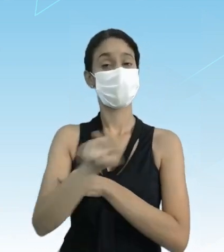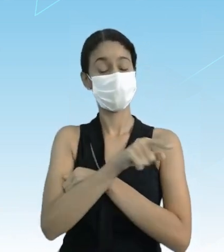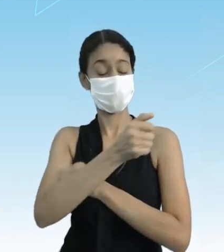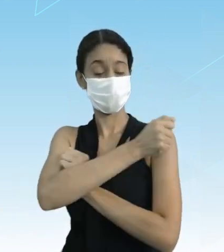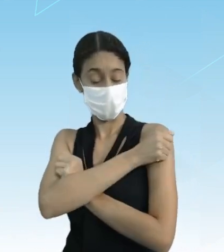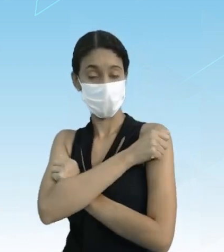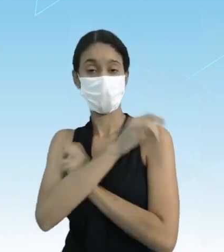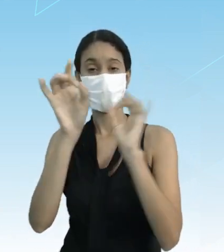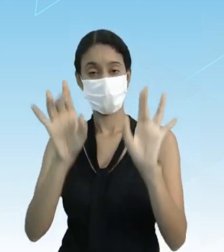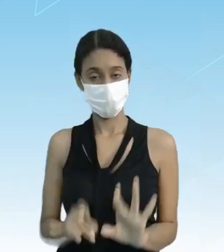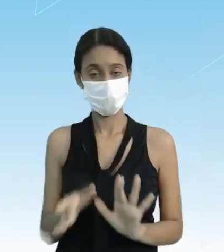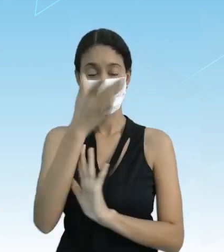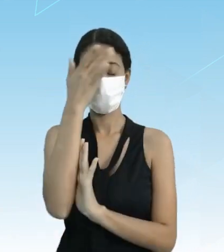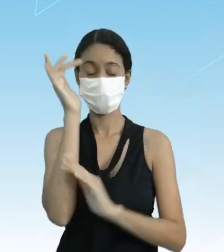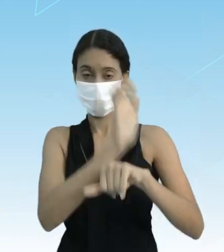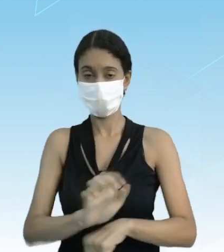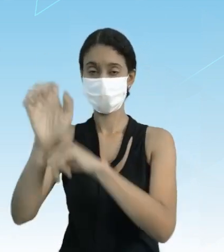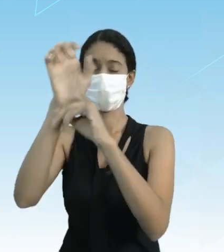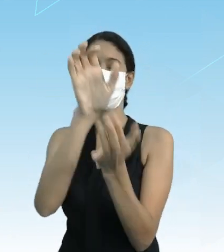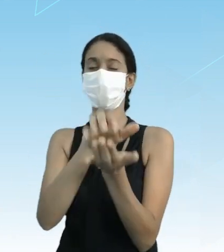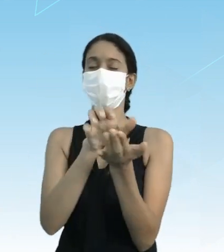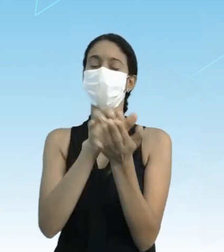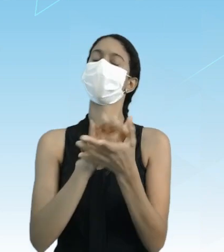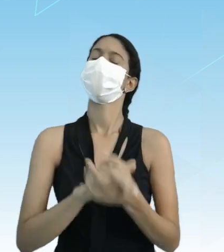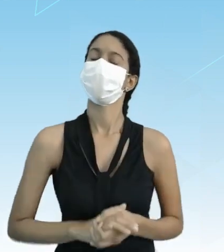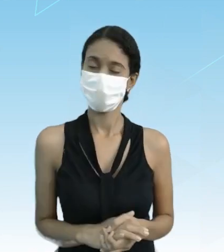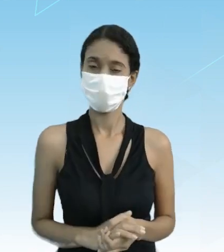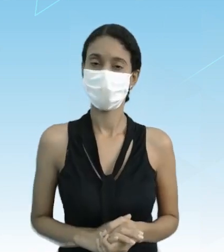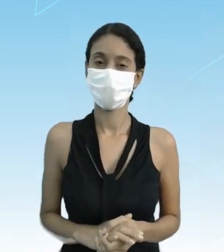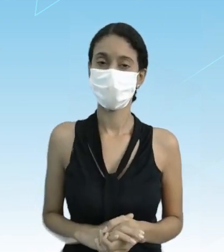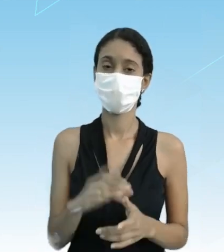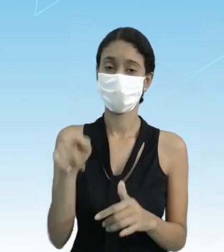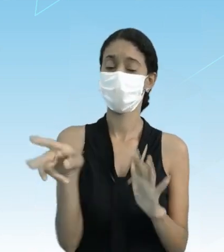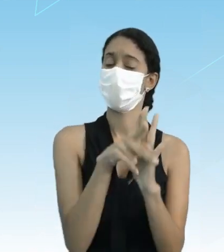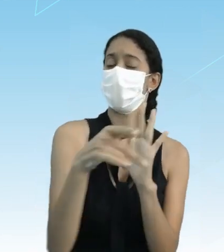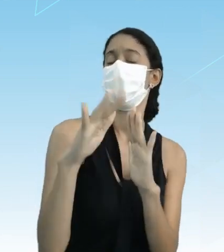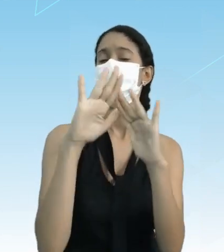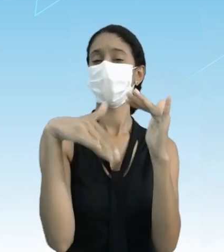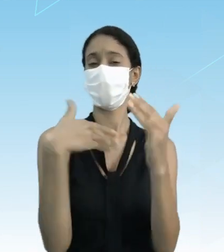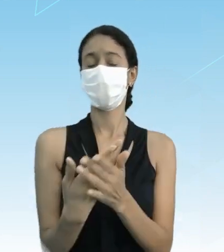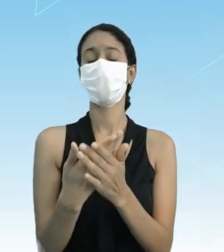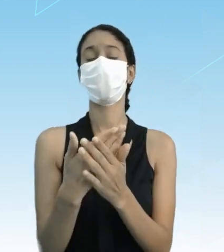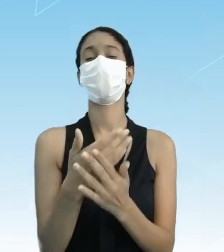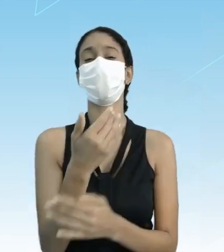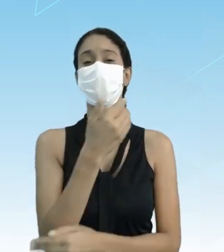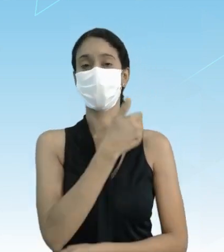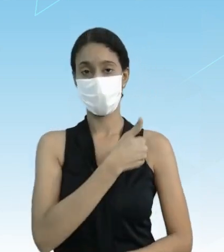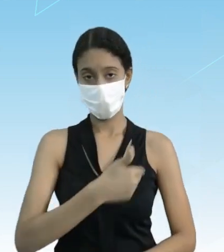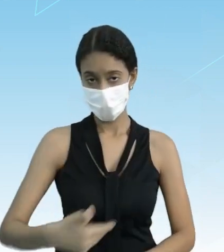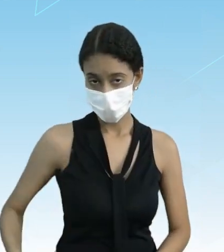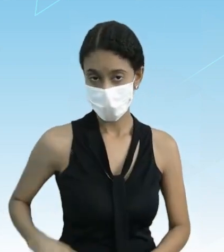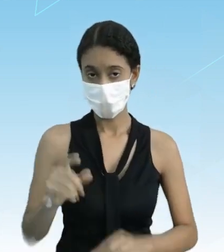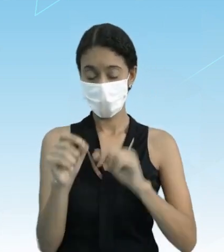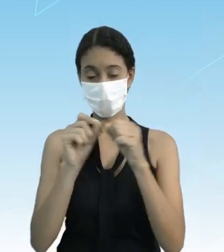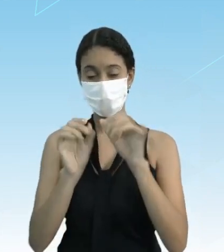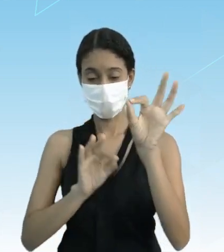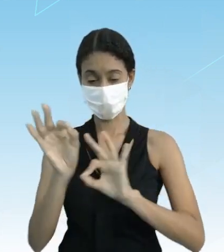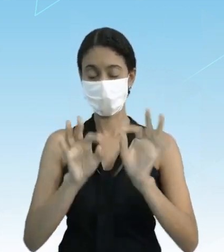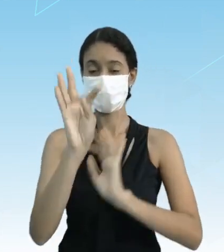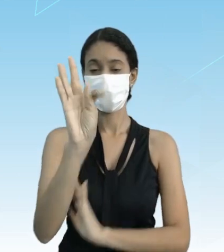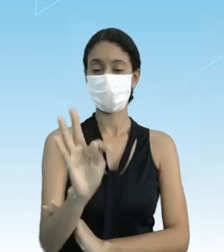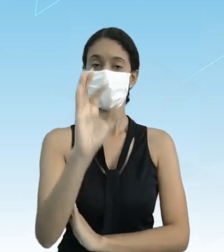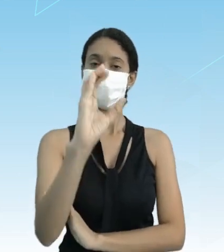em especial do estado de Pernambuco, certo? Da rede pública, a organizar o seu TCF.